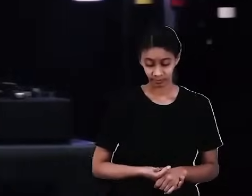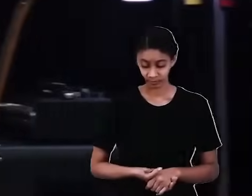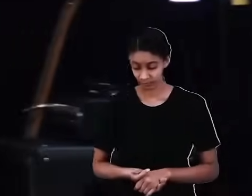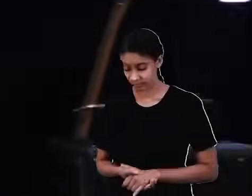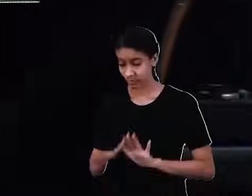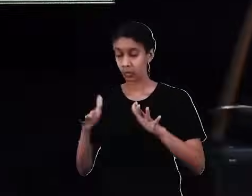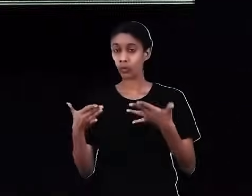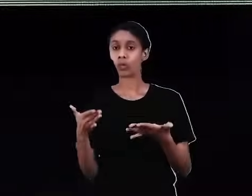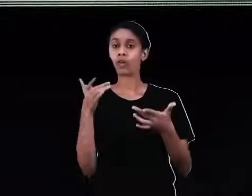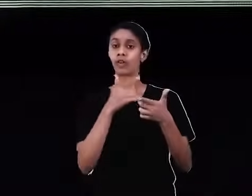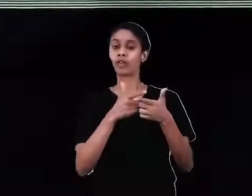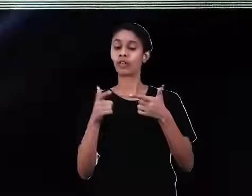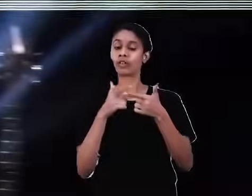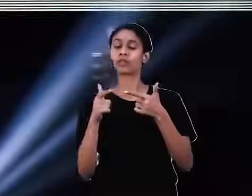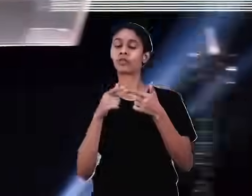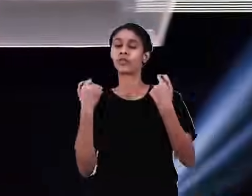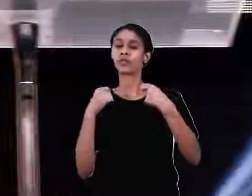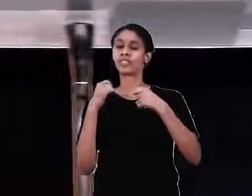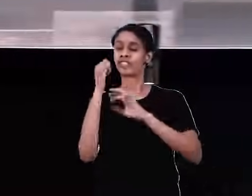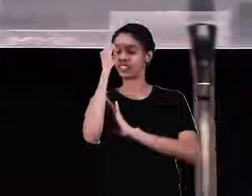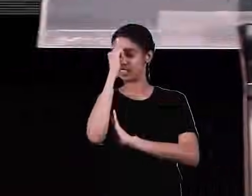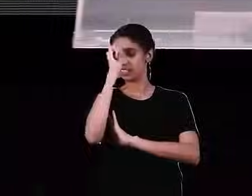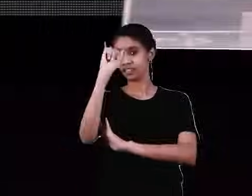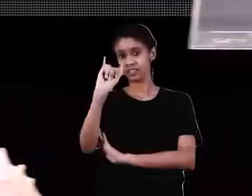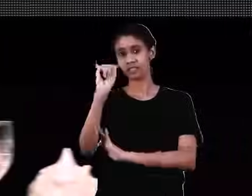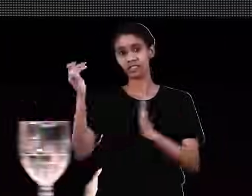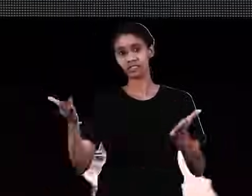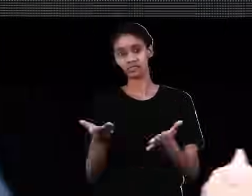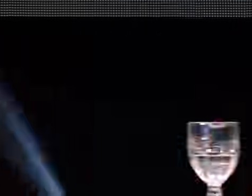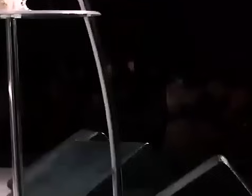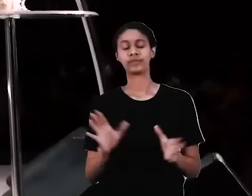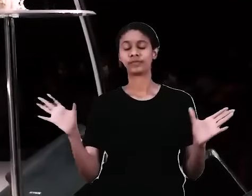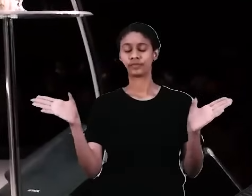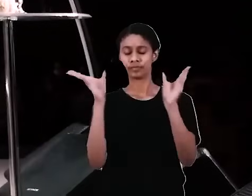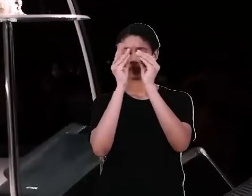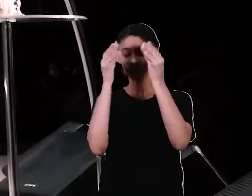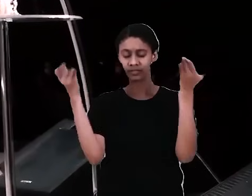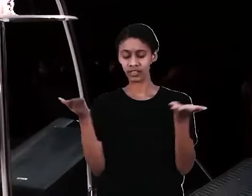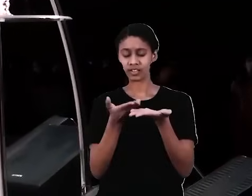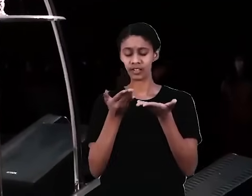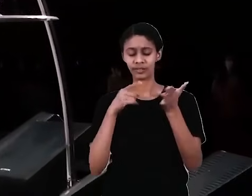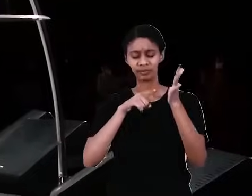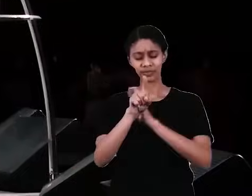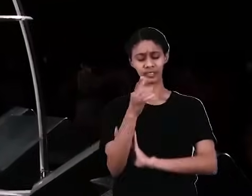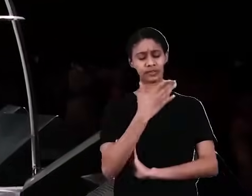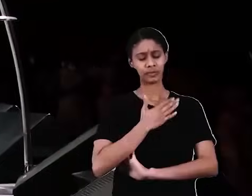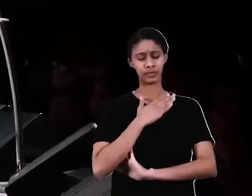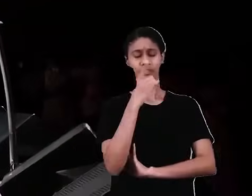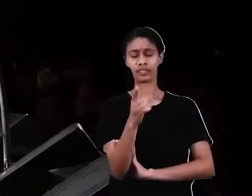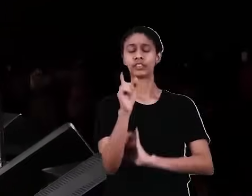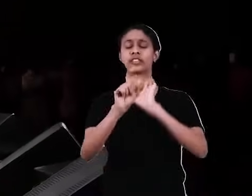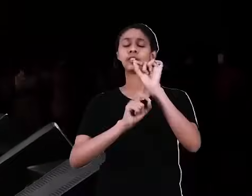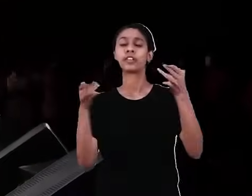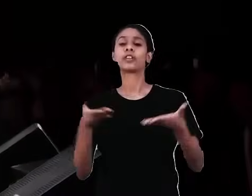Qual é a tragédia que você precisa evitar? Feche seus olhos. A minha pergunta para mim e para você hoje, qual